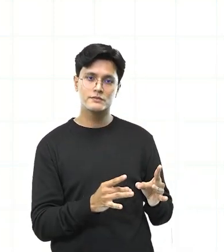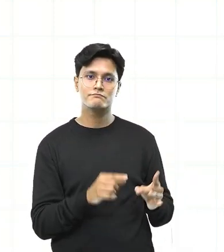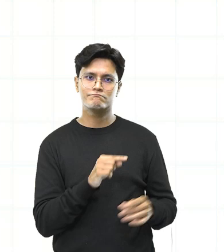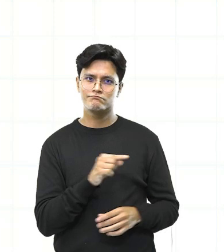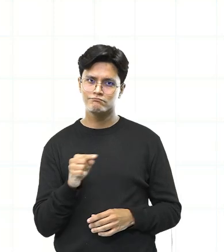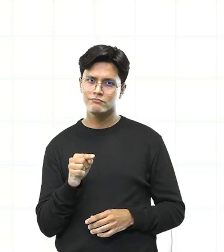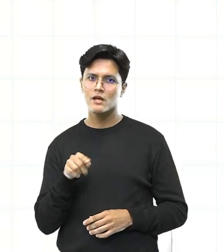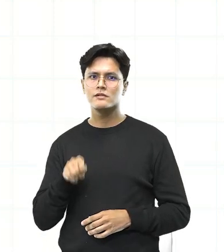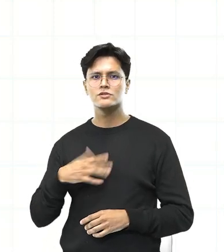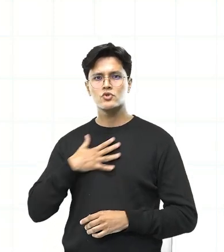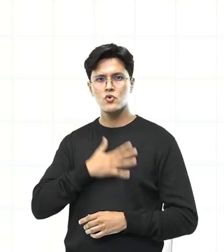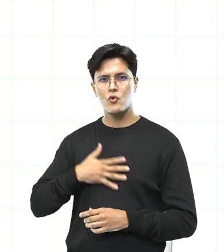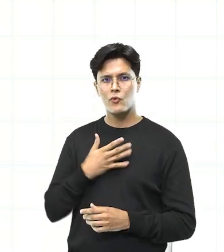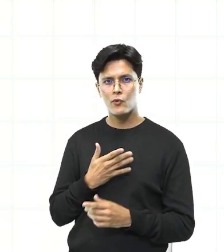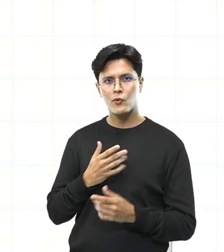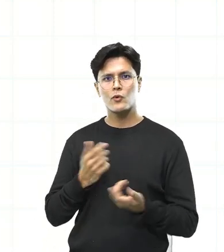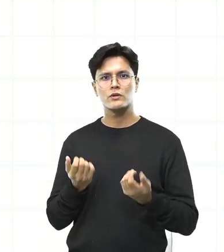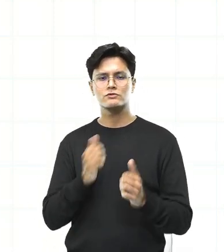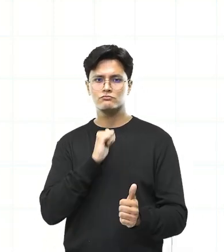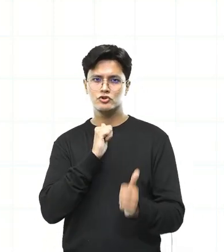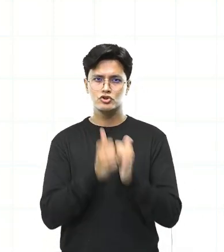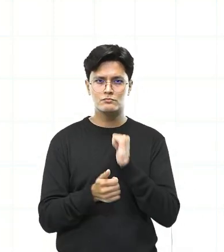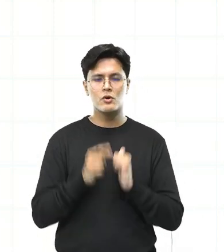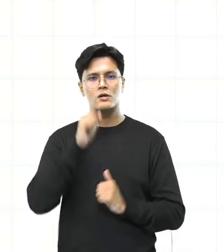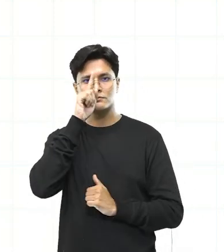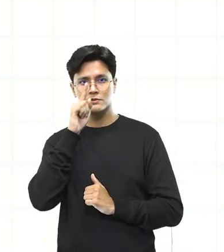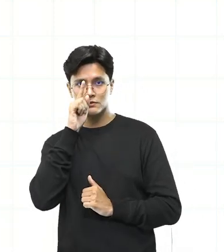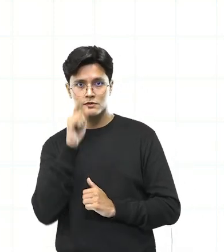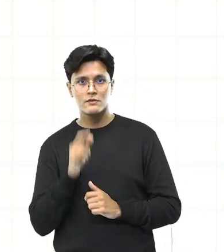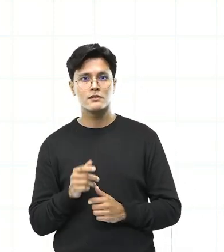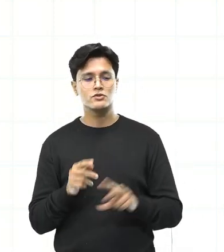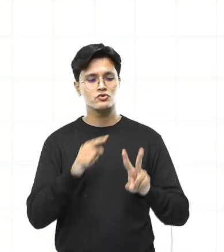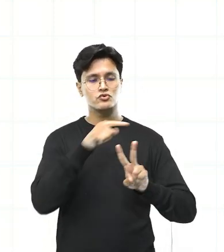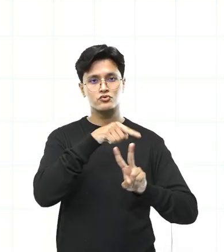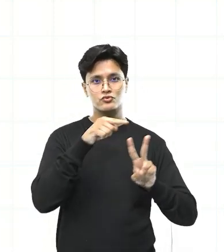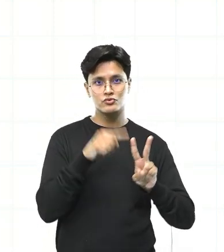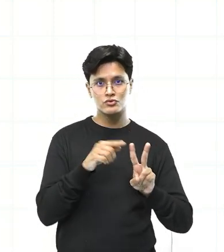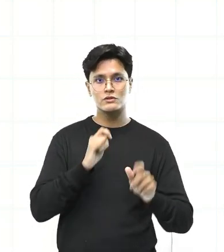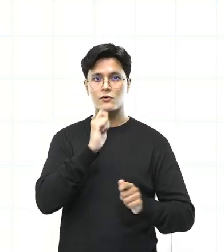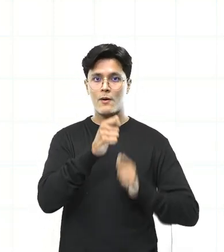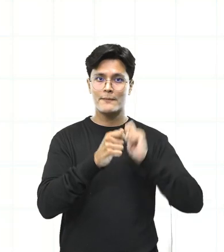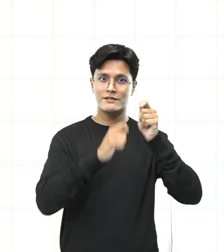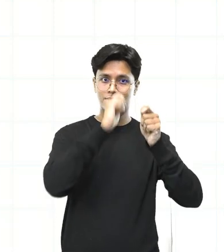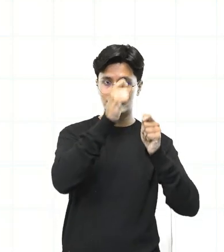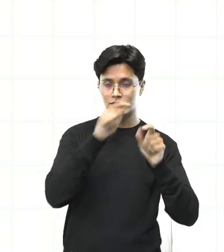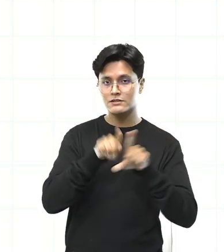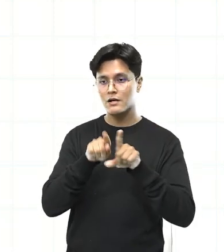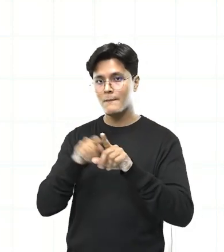esportes radicais, o alpinista Will Gad e o fotógrafo Christian